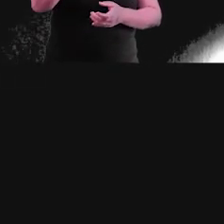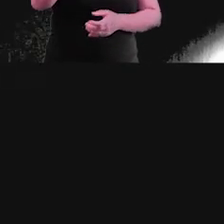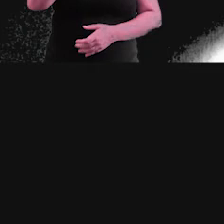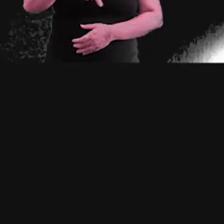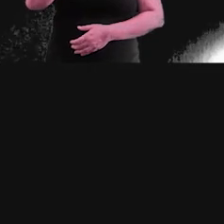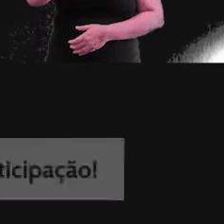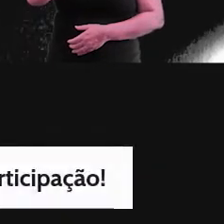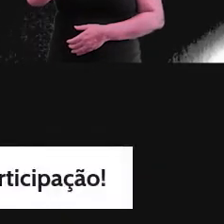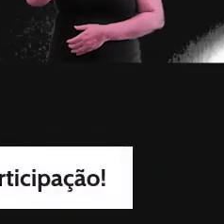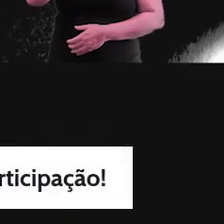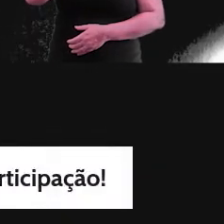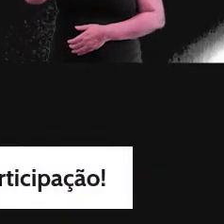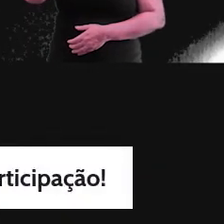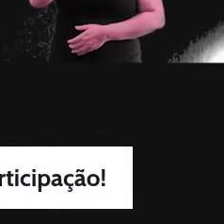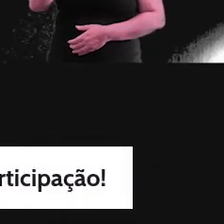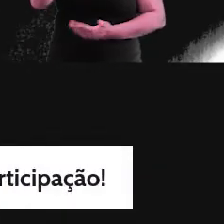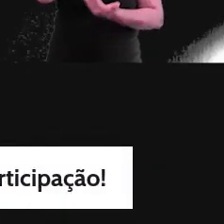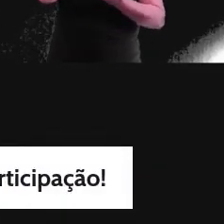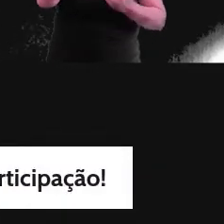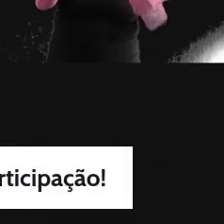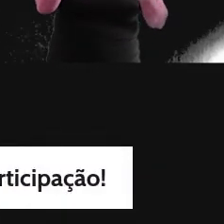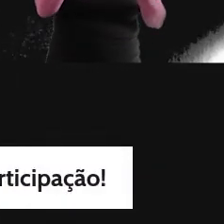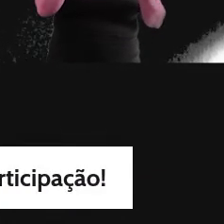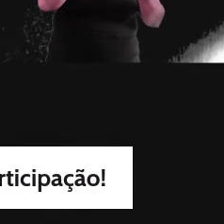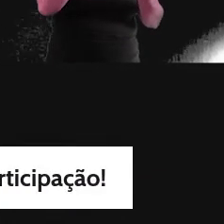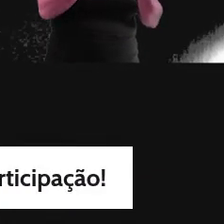gratidão, pela sensibilidade,